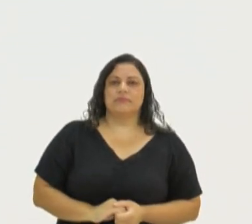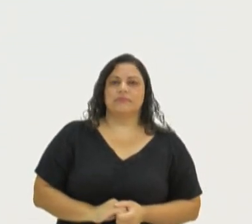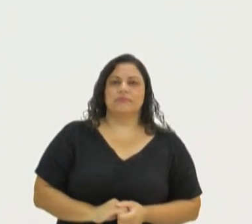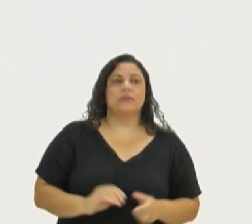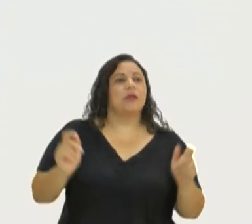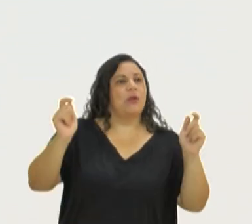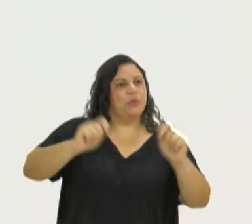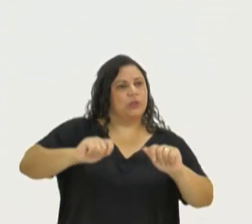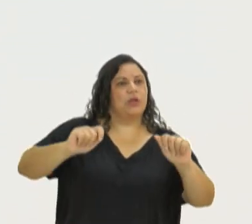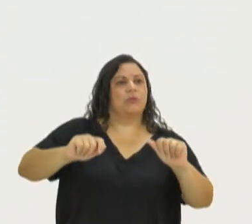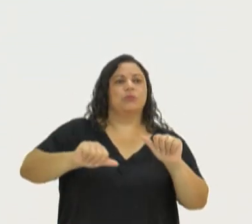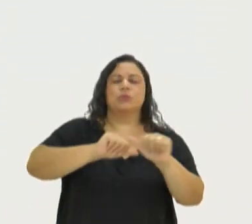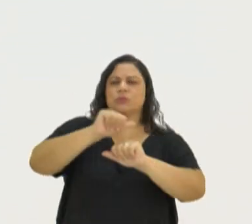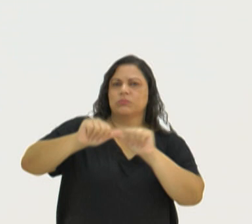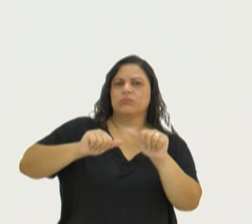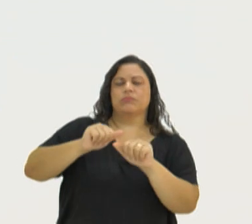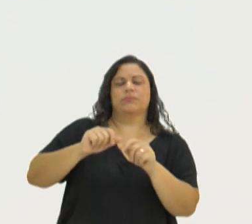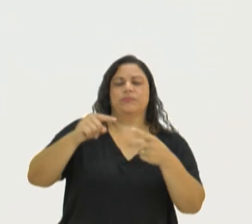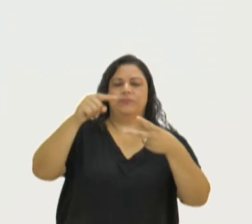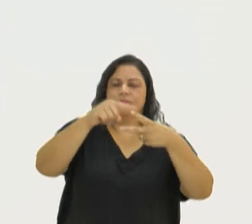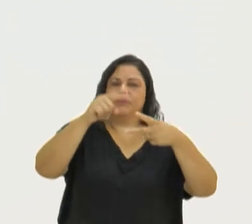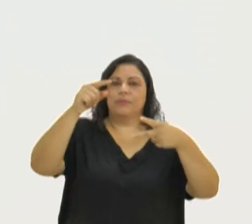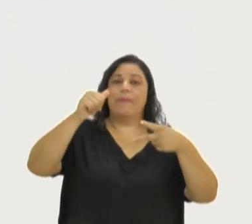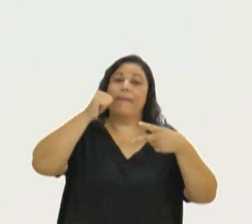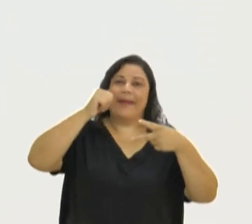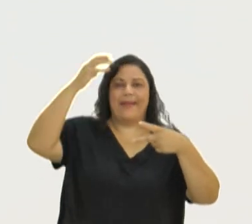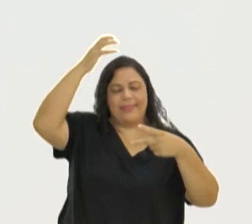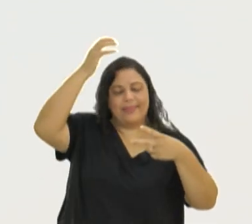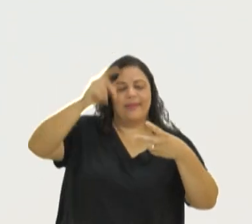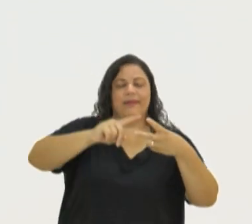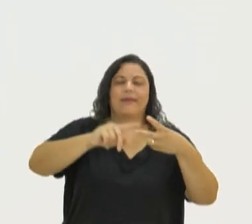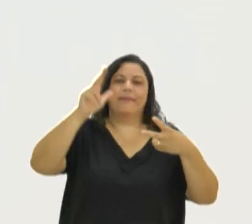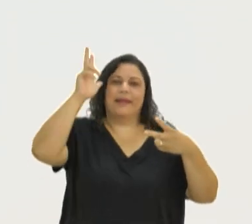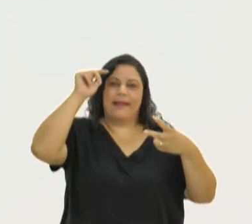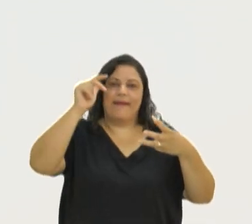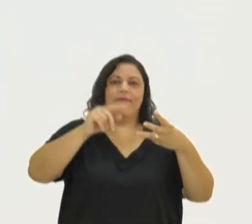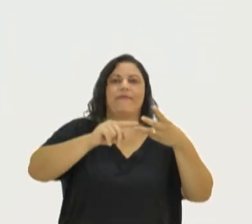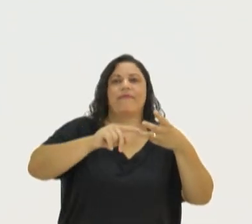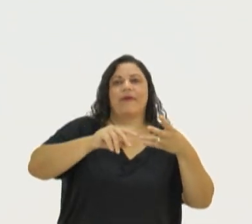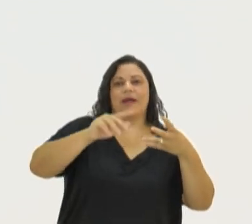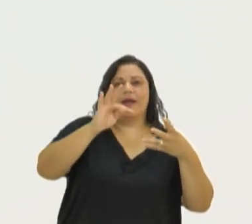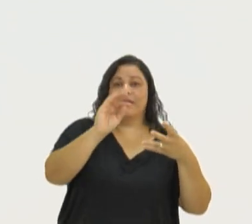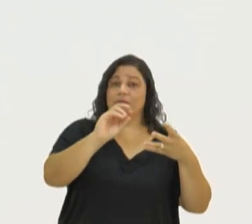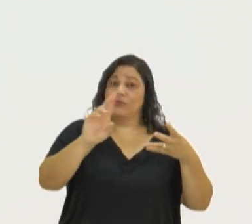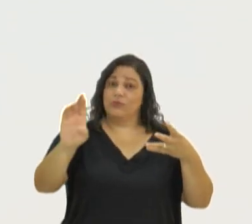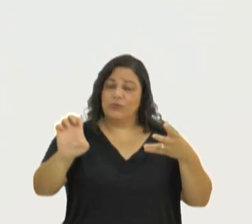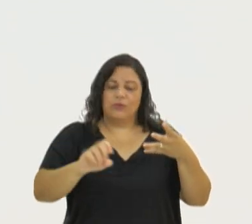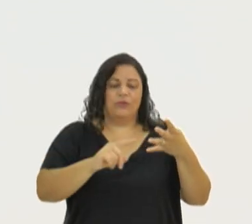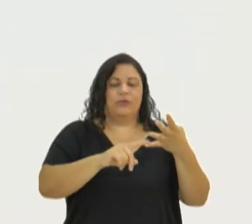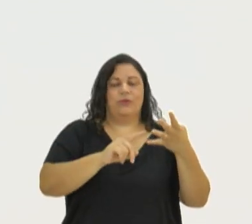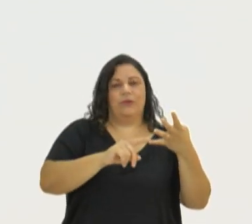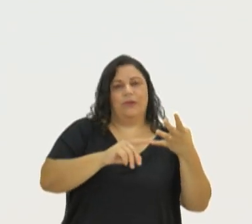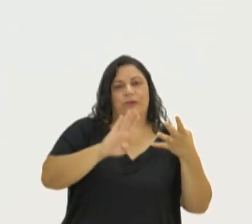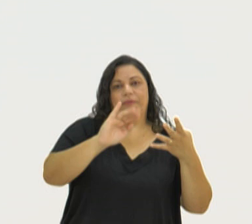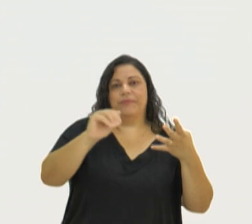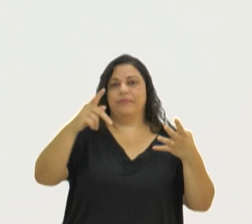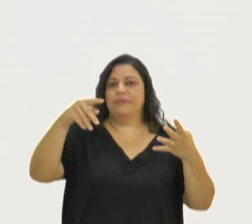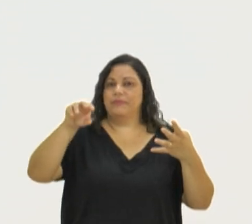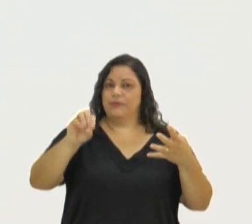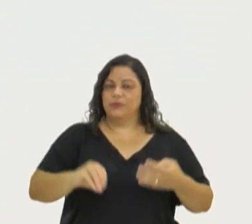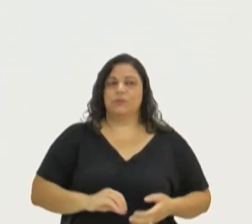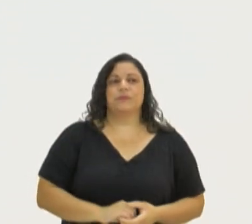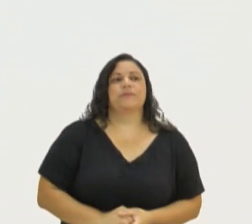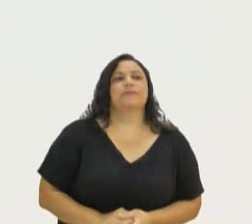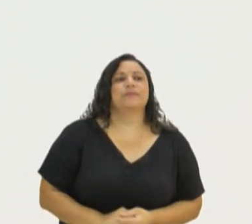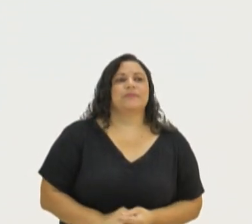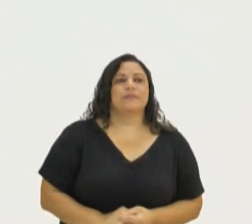dama, num cavalo, numa torre ou num bispo. Bem, eu vou promover numa dama. E a dama, então, ela pode